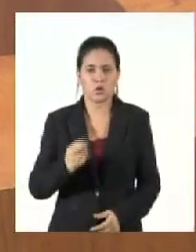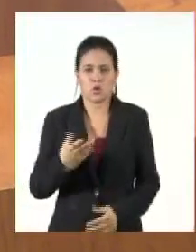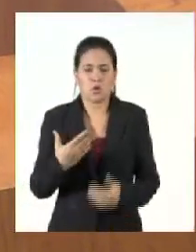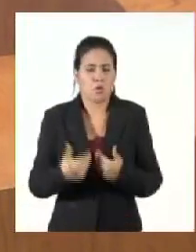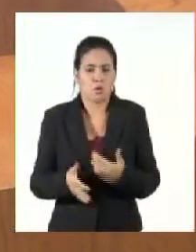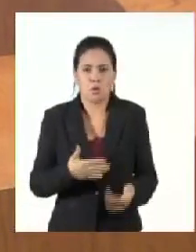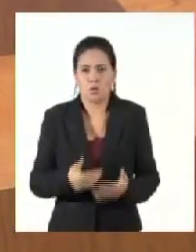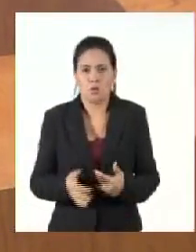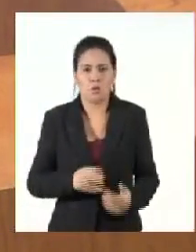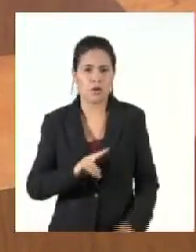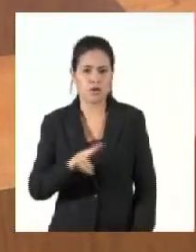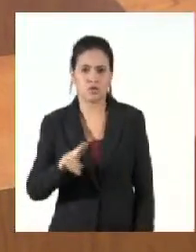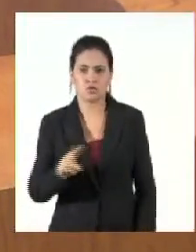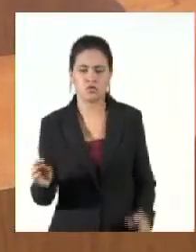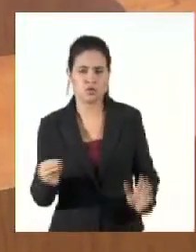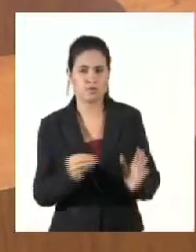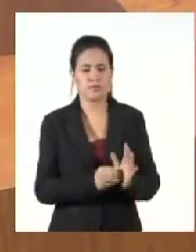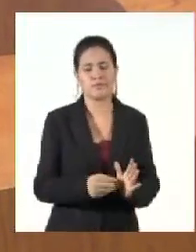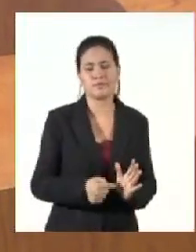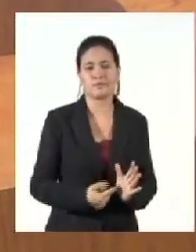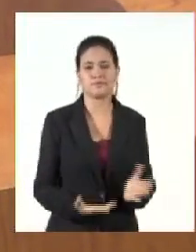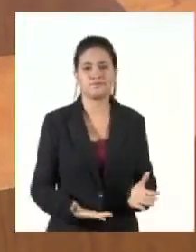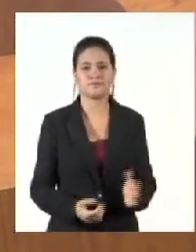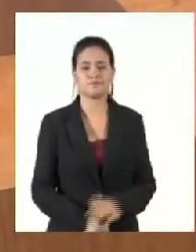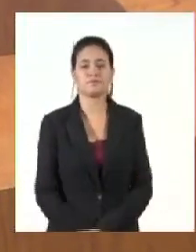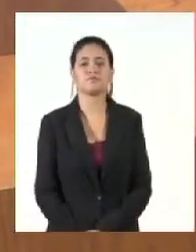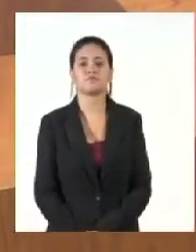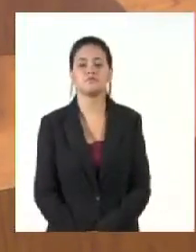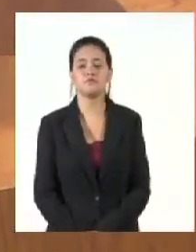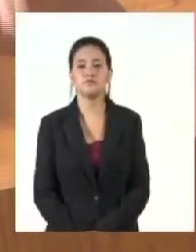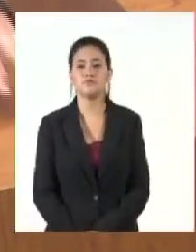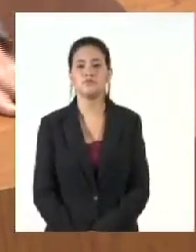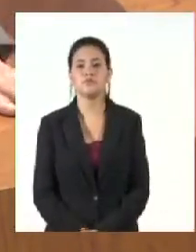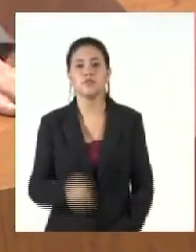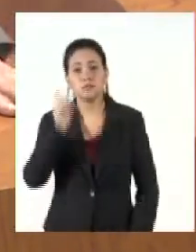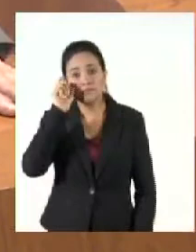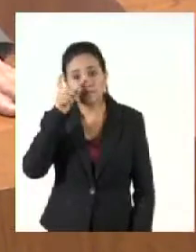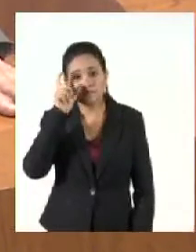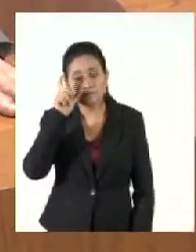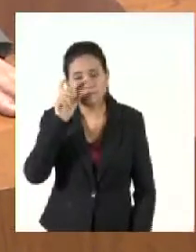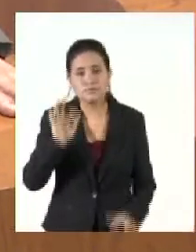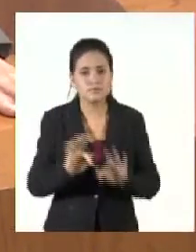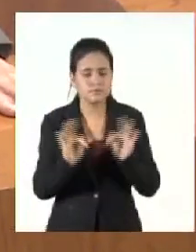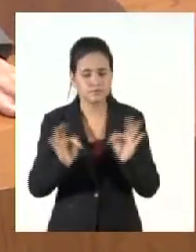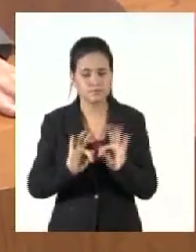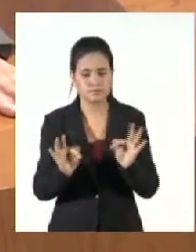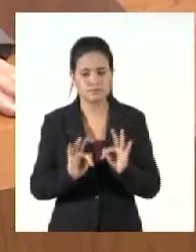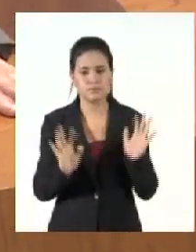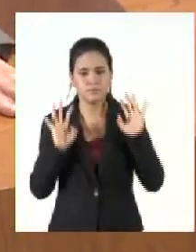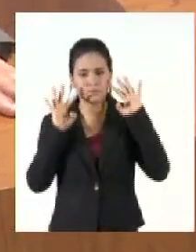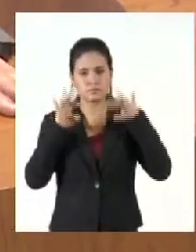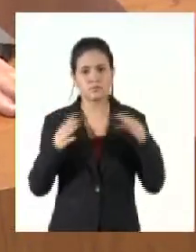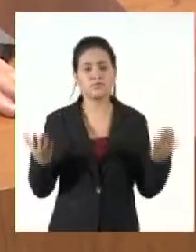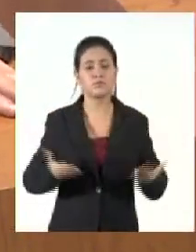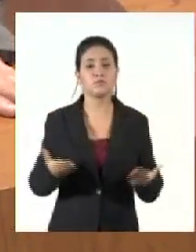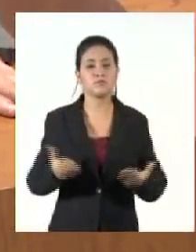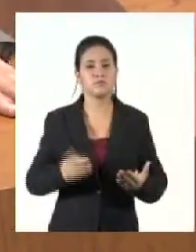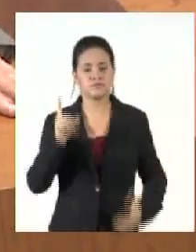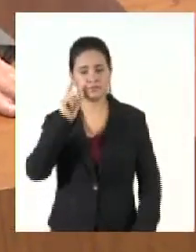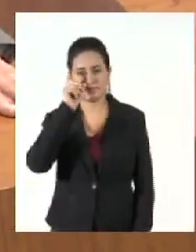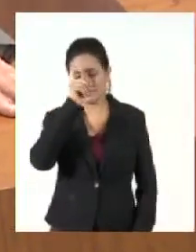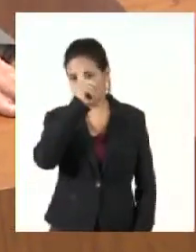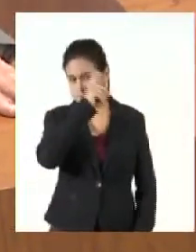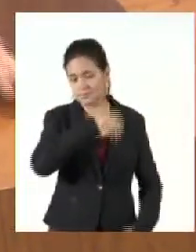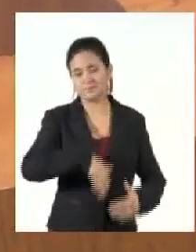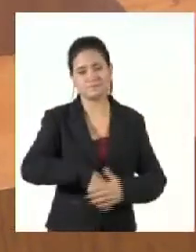intenção pequena, singela, desse olhar nesse momento difícil do futebol brasileiro de